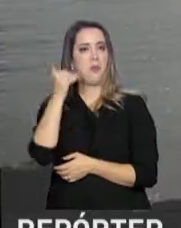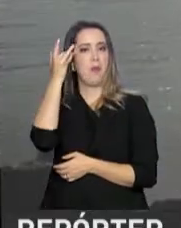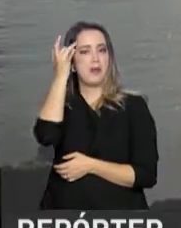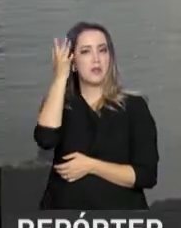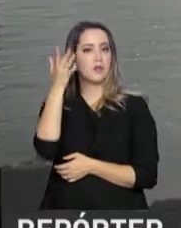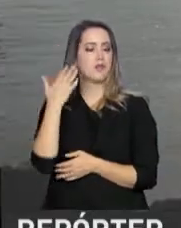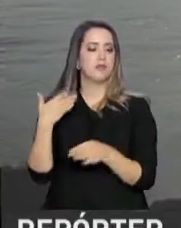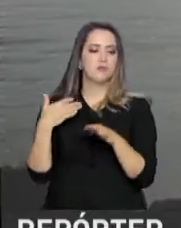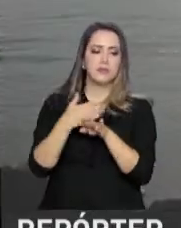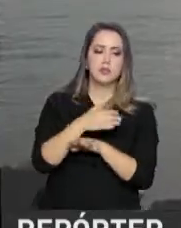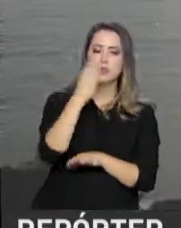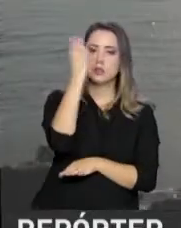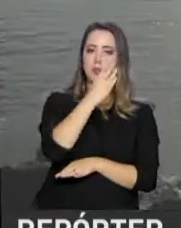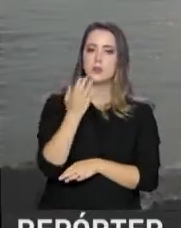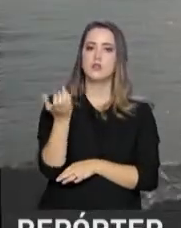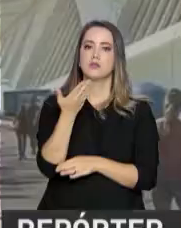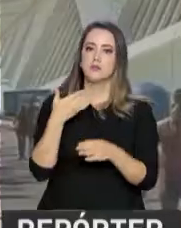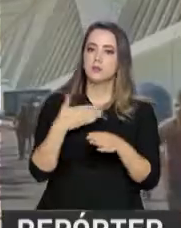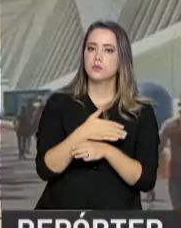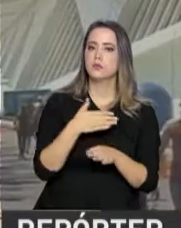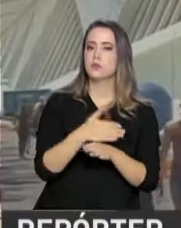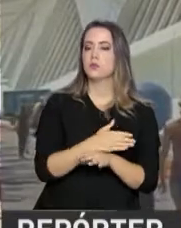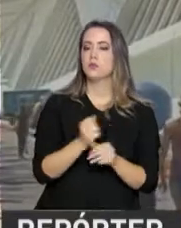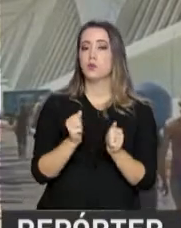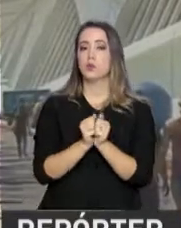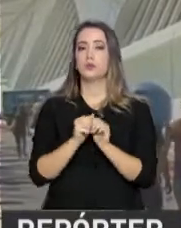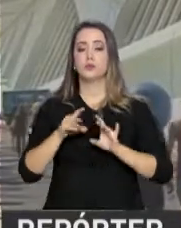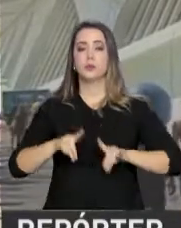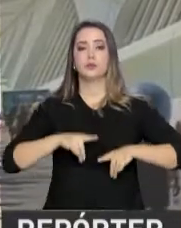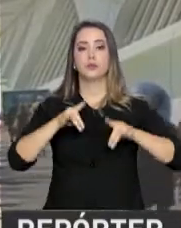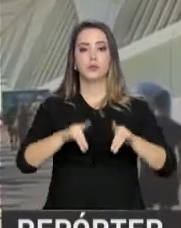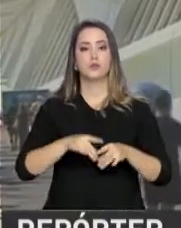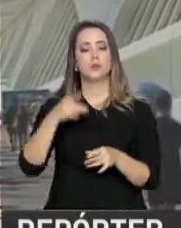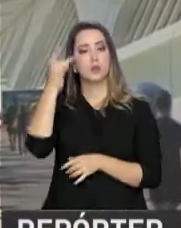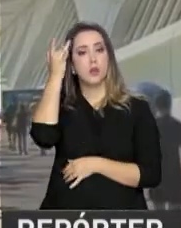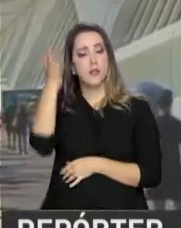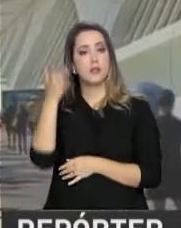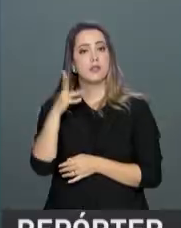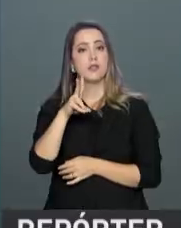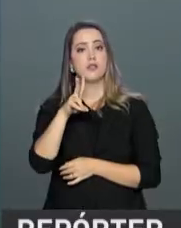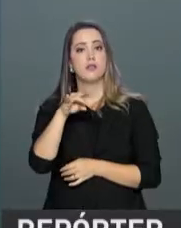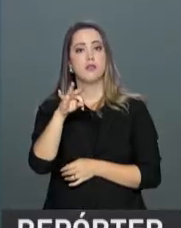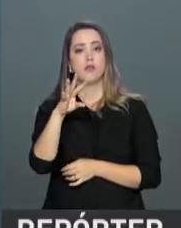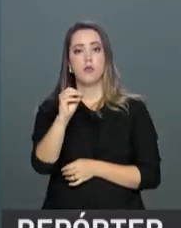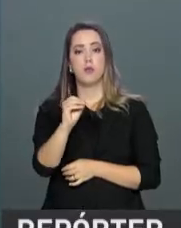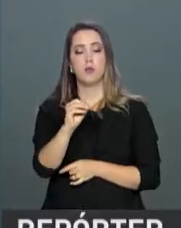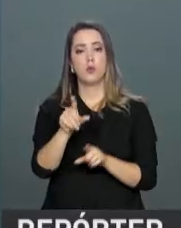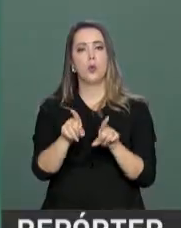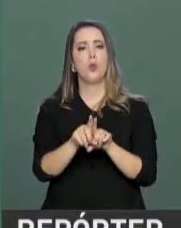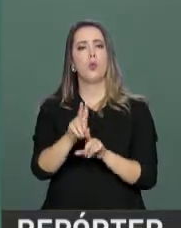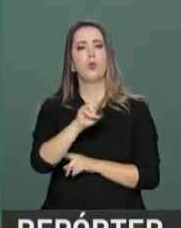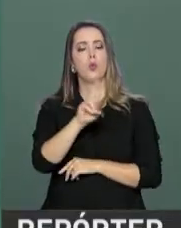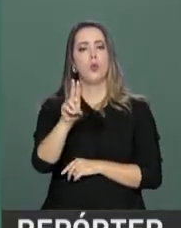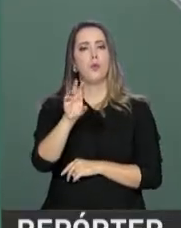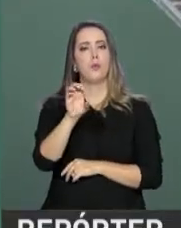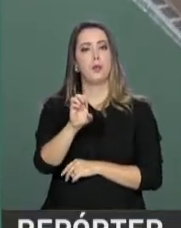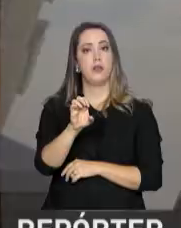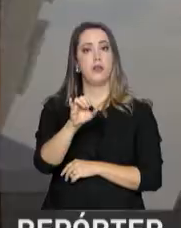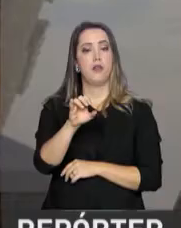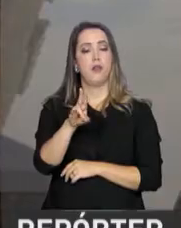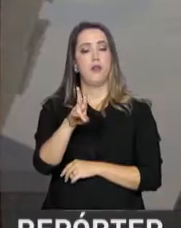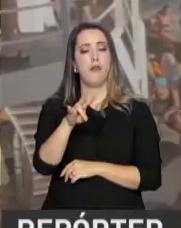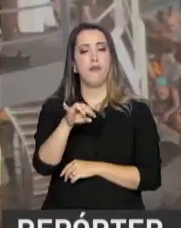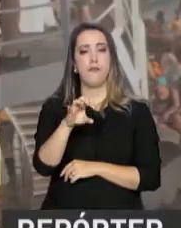seguido dos australianos a política de facilitação de vistos o e visa faz parte do programa